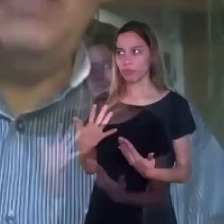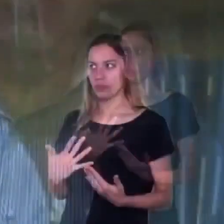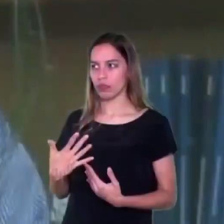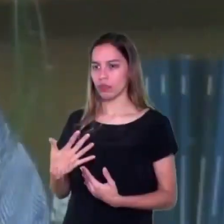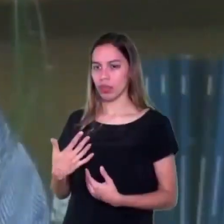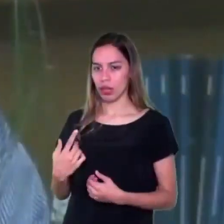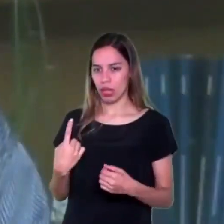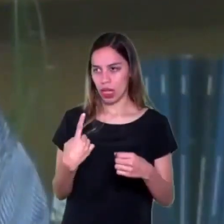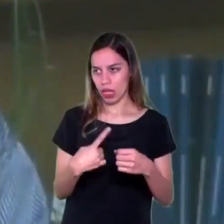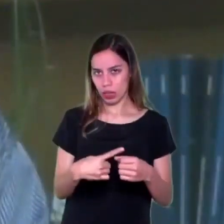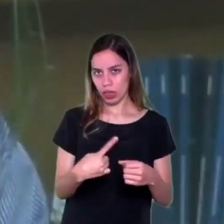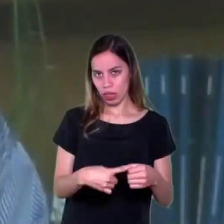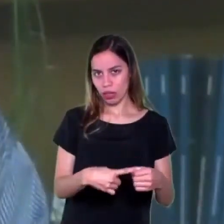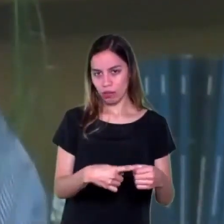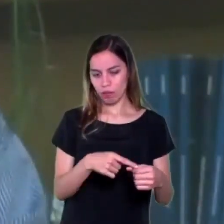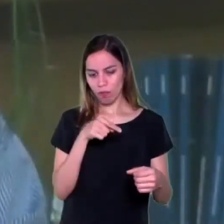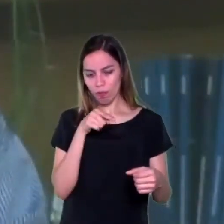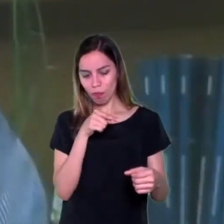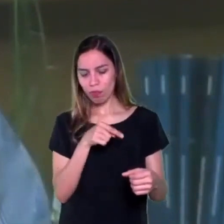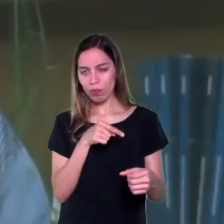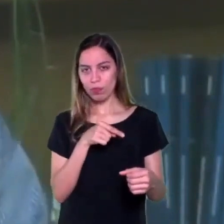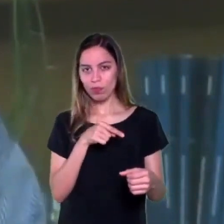na verdade, ela tem mais de